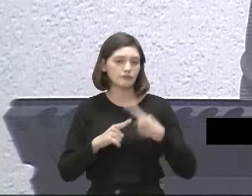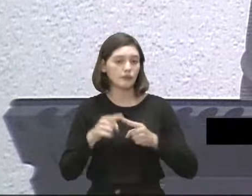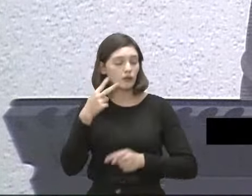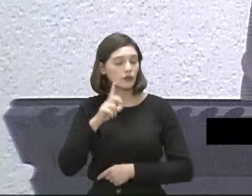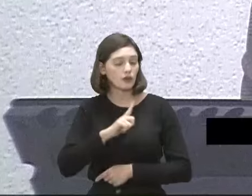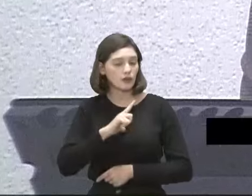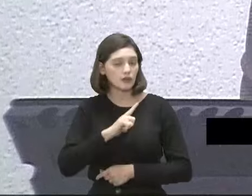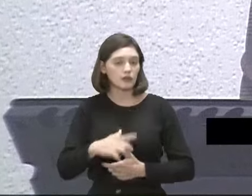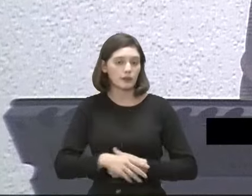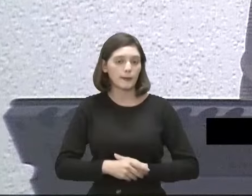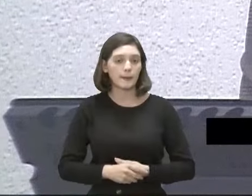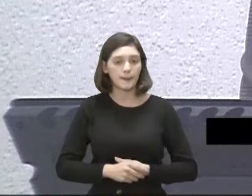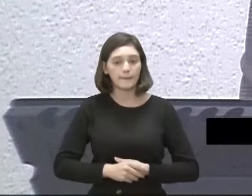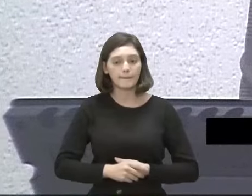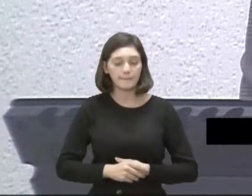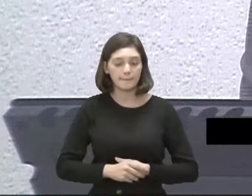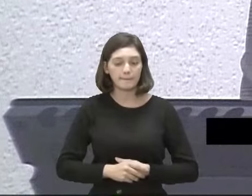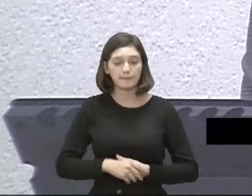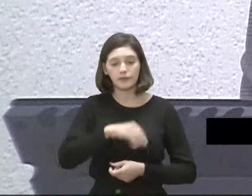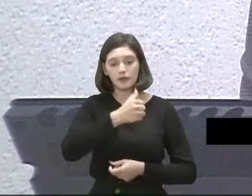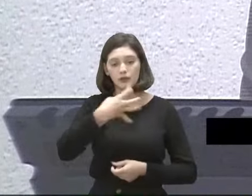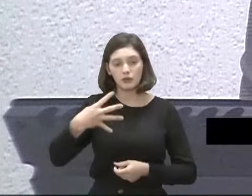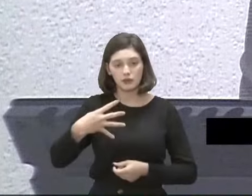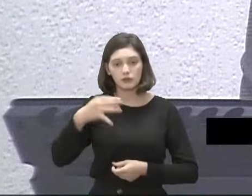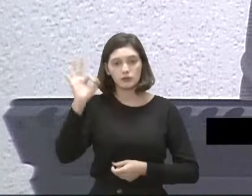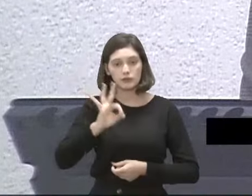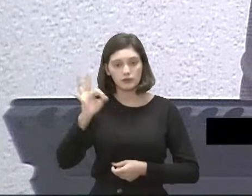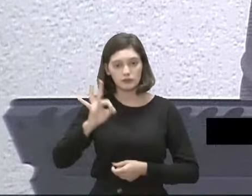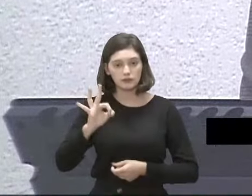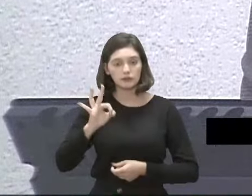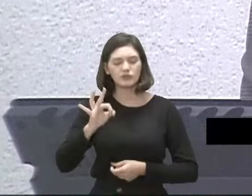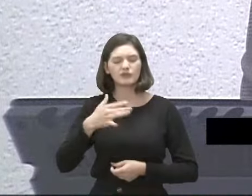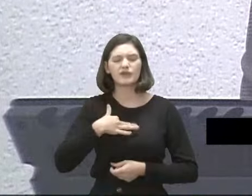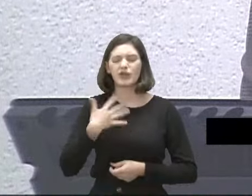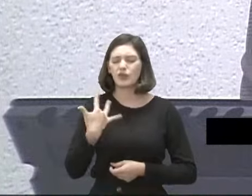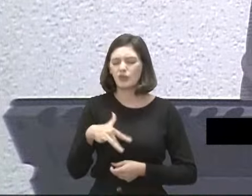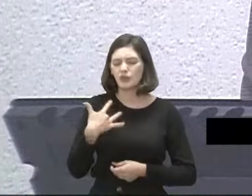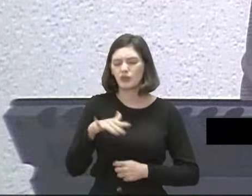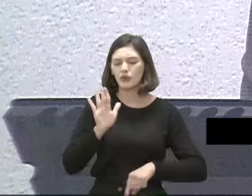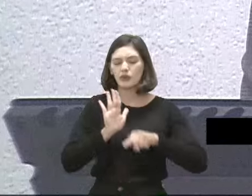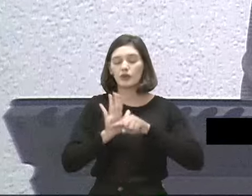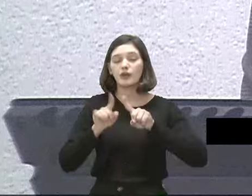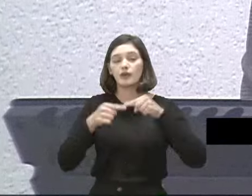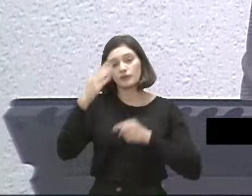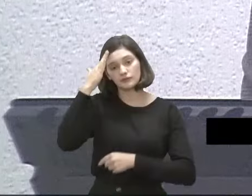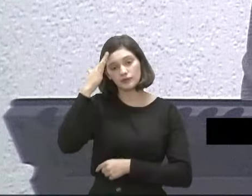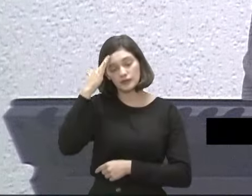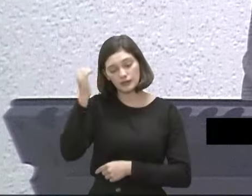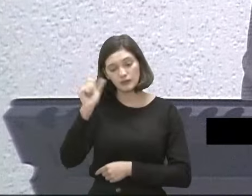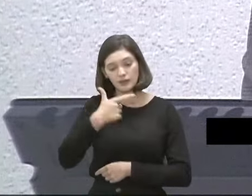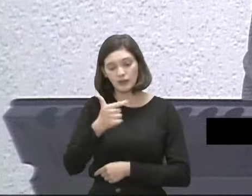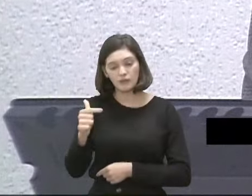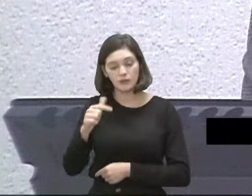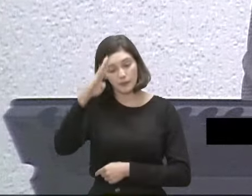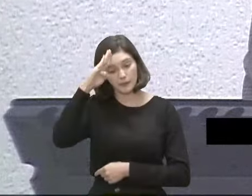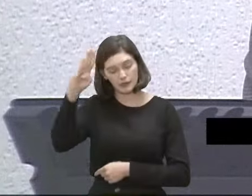tem esses 14% descontado, dói. Mas dói mais saber que talvez você não tenha o